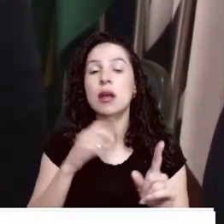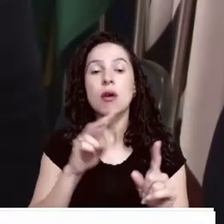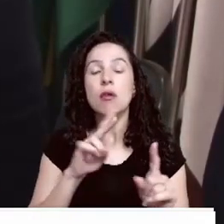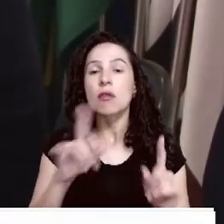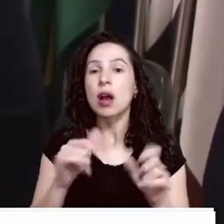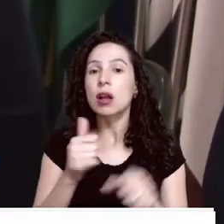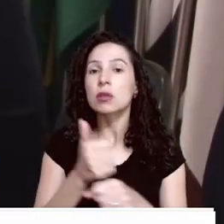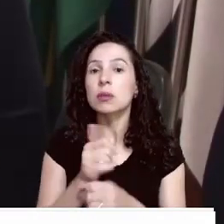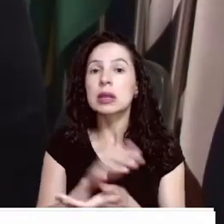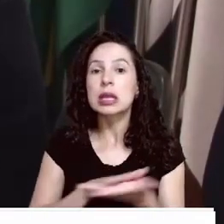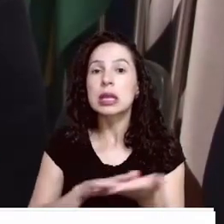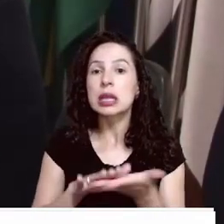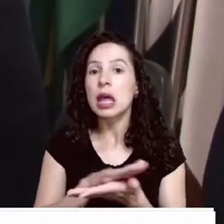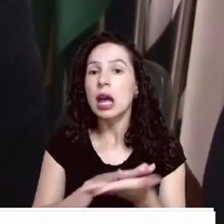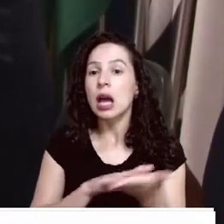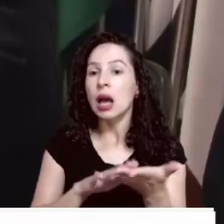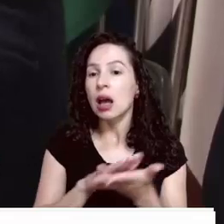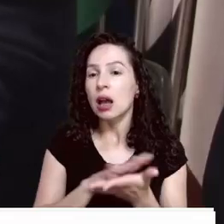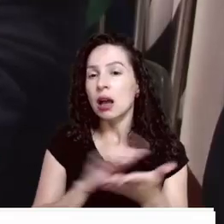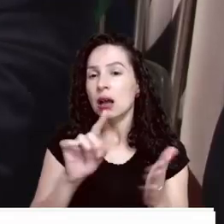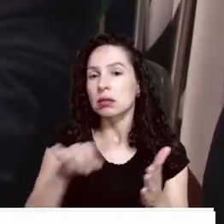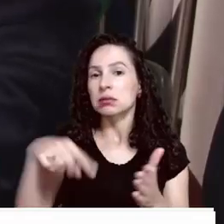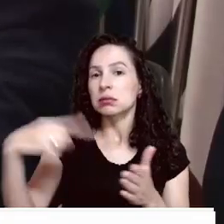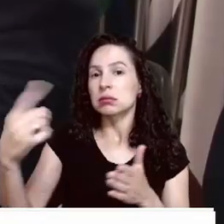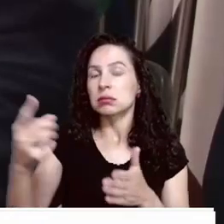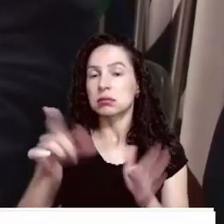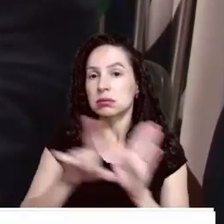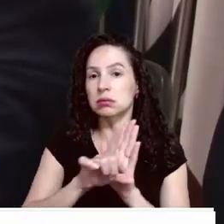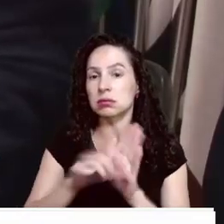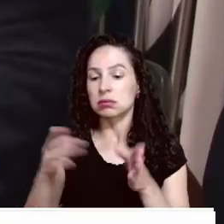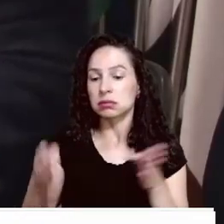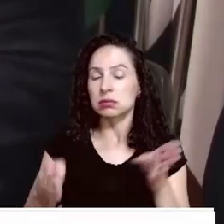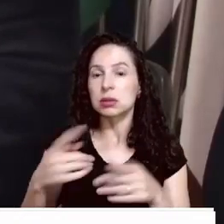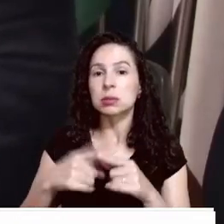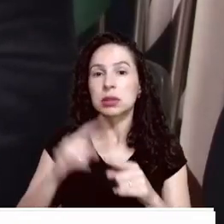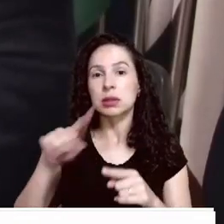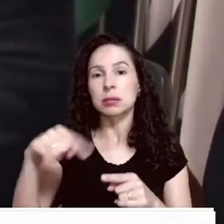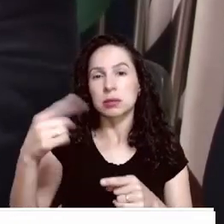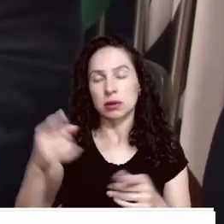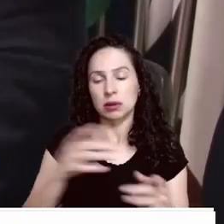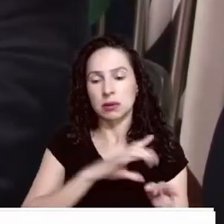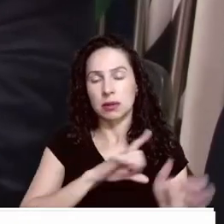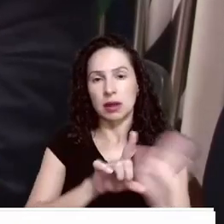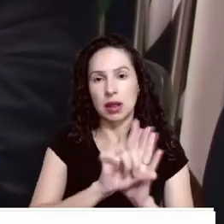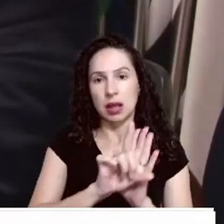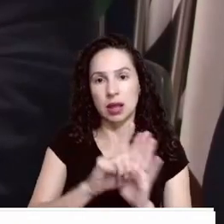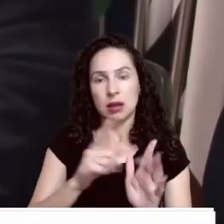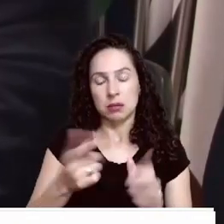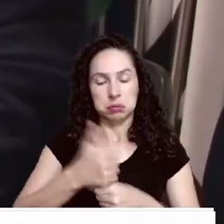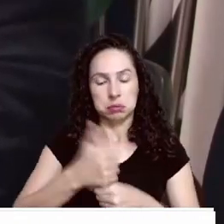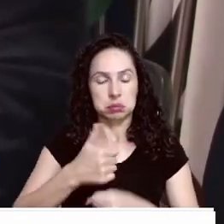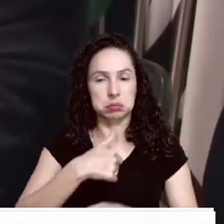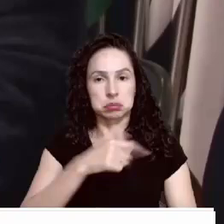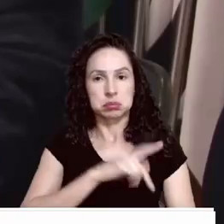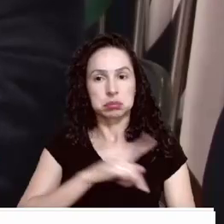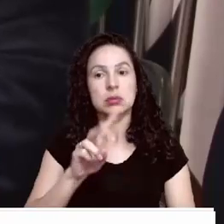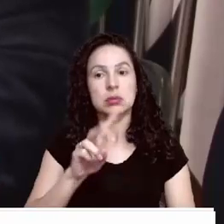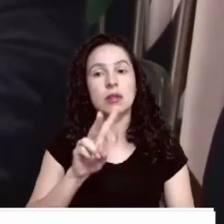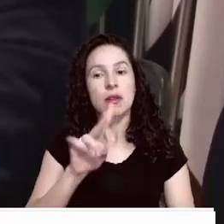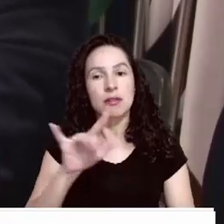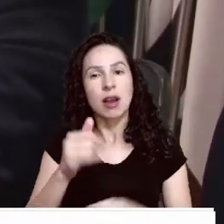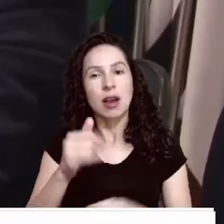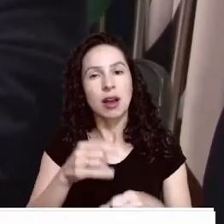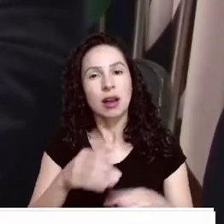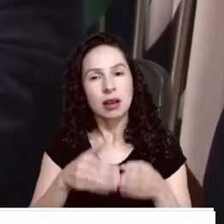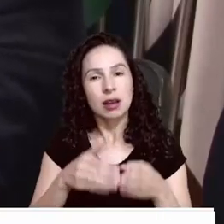momento na próxima legislação, porque a próxima legislação, o próximo presidente, vai dar esse recesso da forma